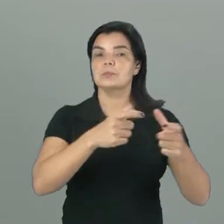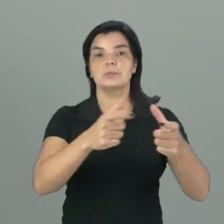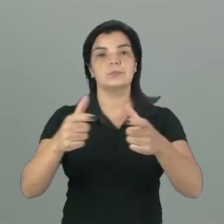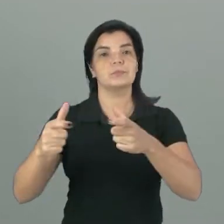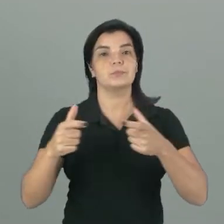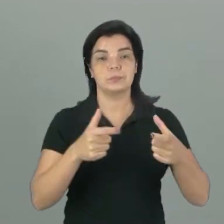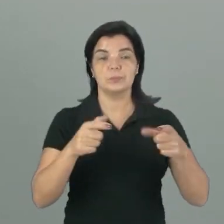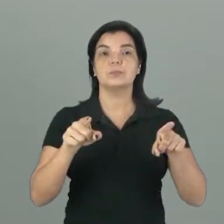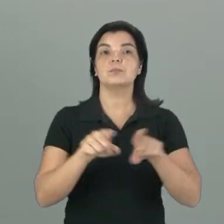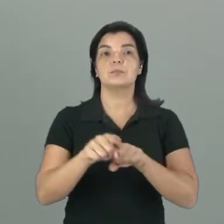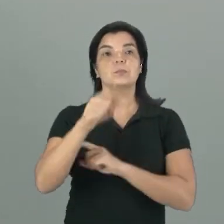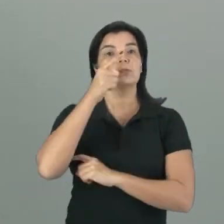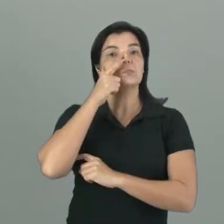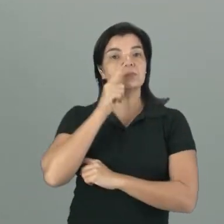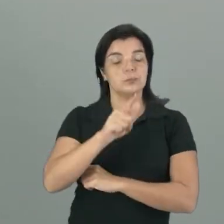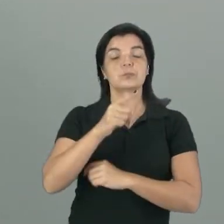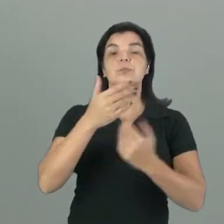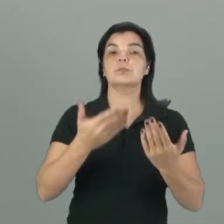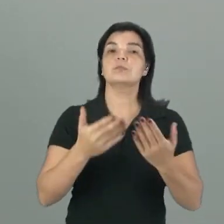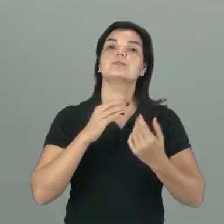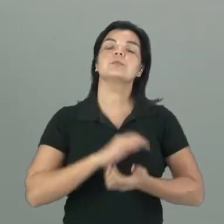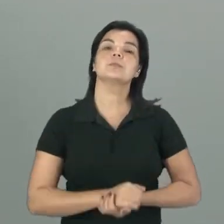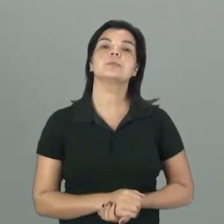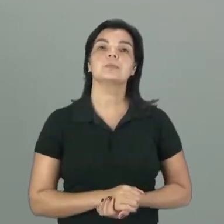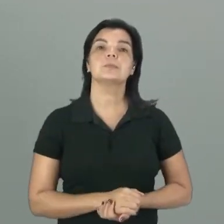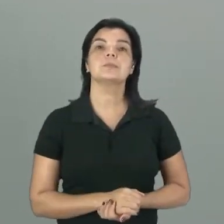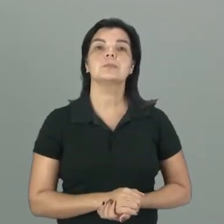né? Conseguiram aí